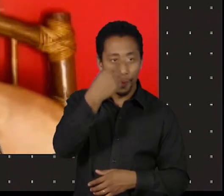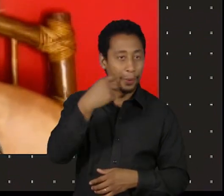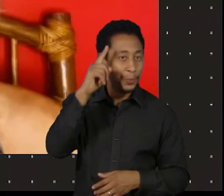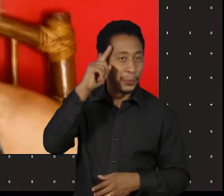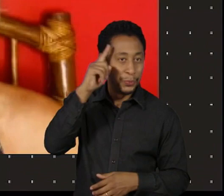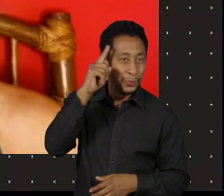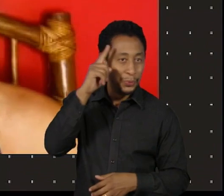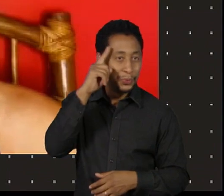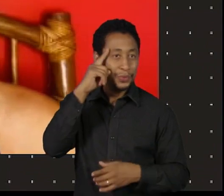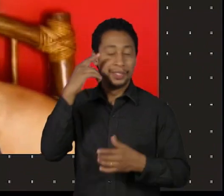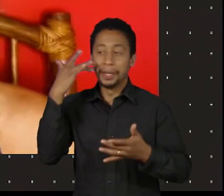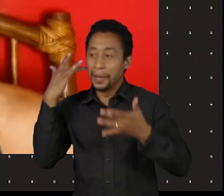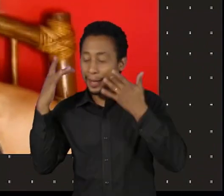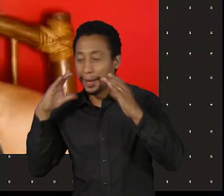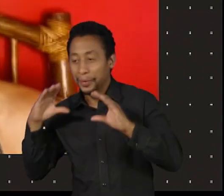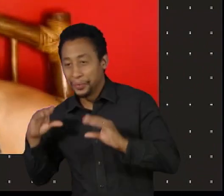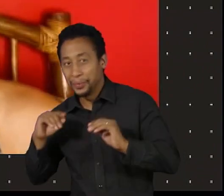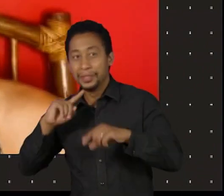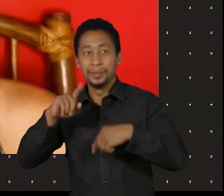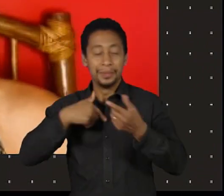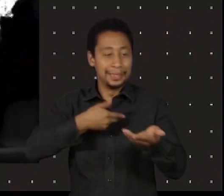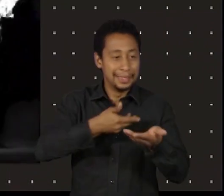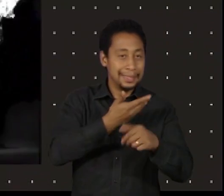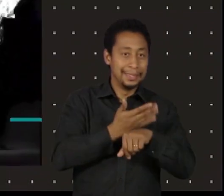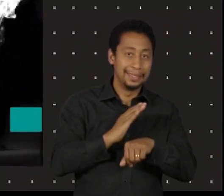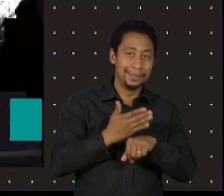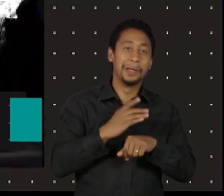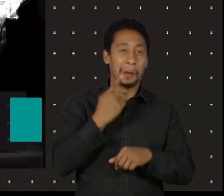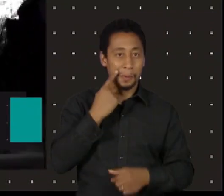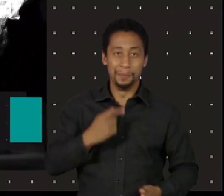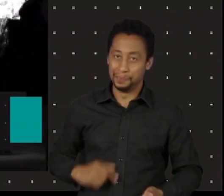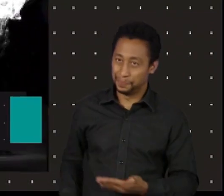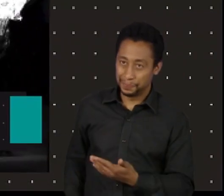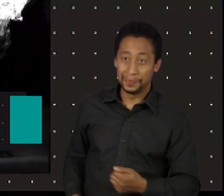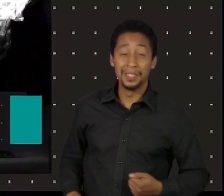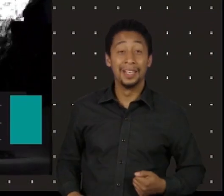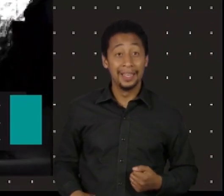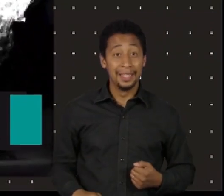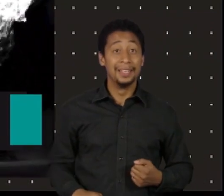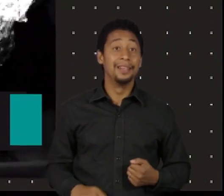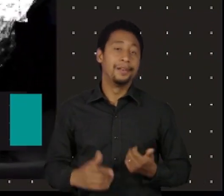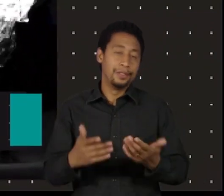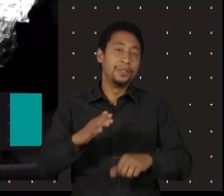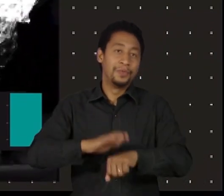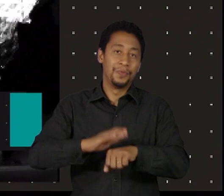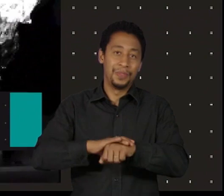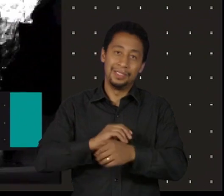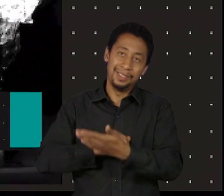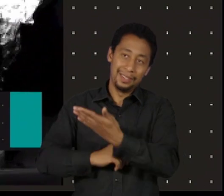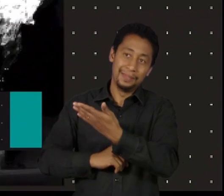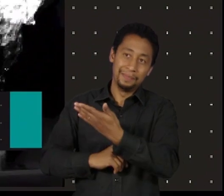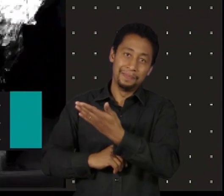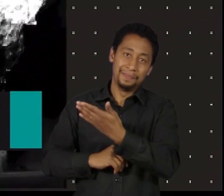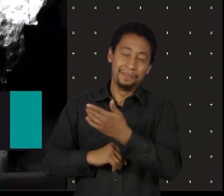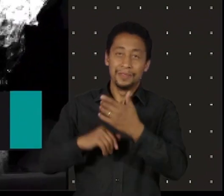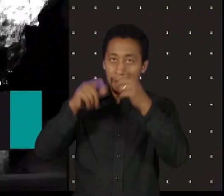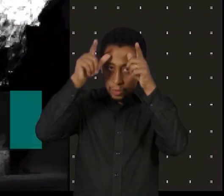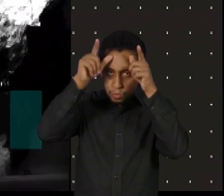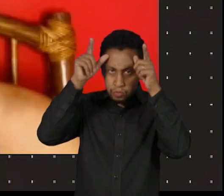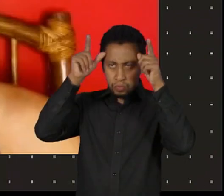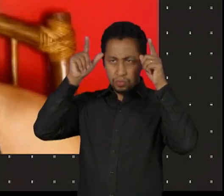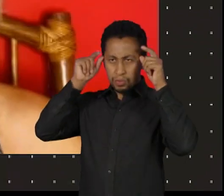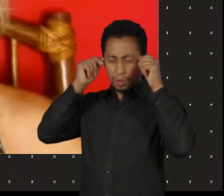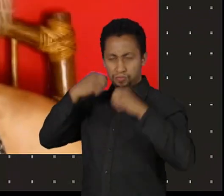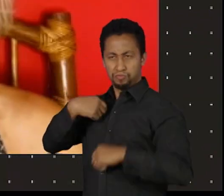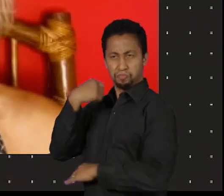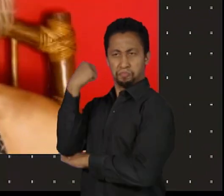espetáculo. Moramos num teatro fazendo Viva o Cordão Encarnado. Primeiro nós fizemos Lampião no Inferno. Ele fazia o papel do Lampião. Eu fazia o